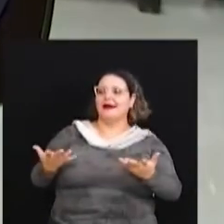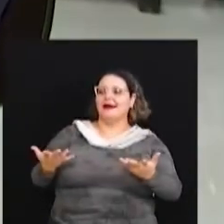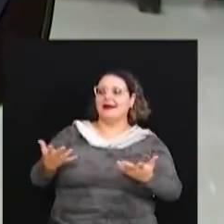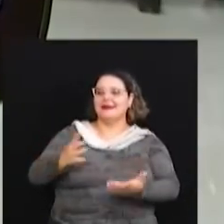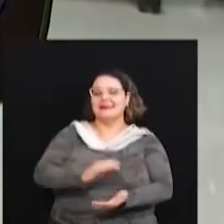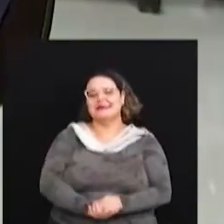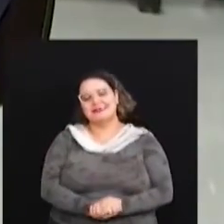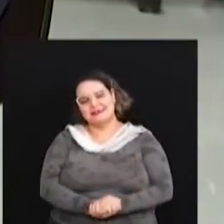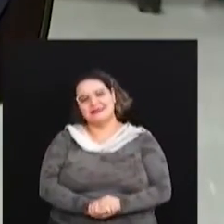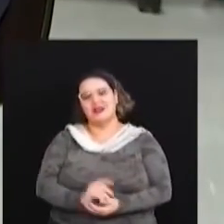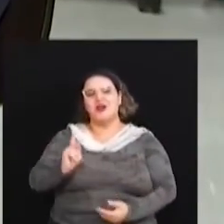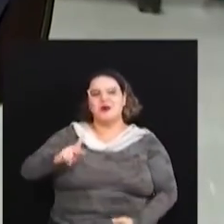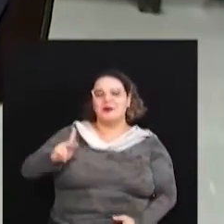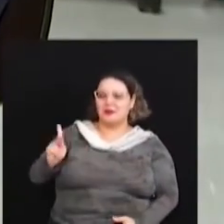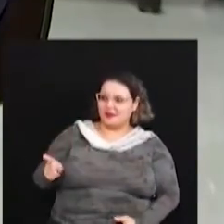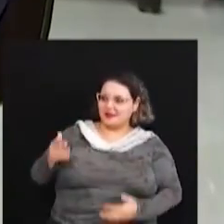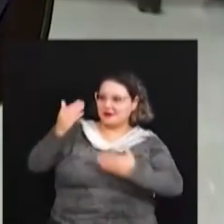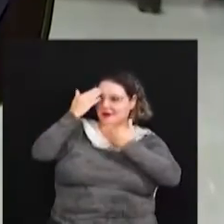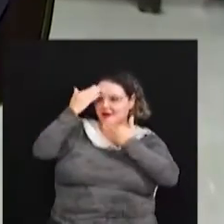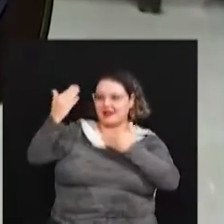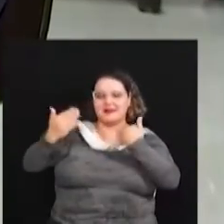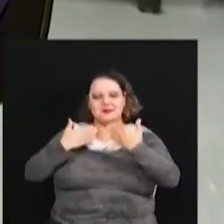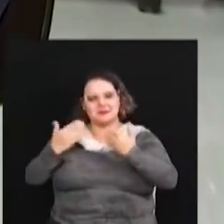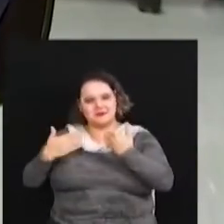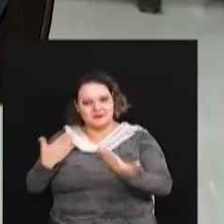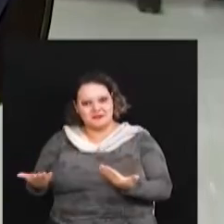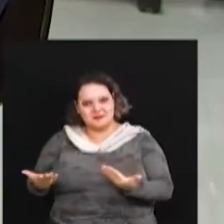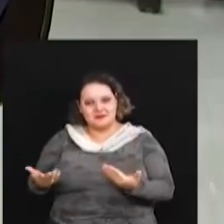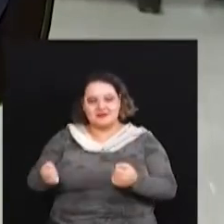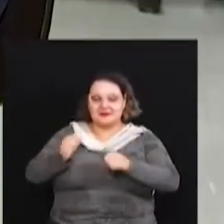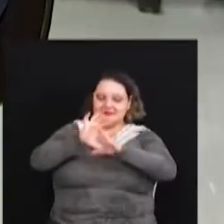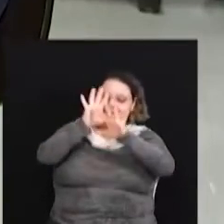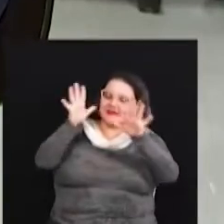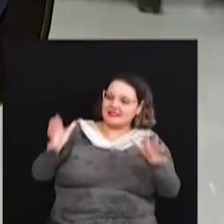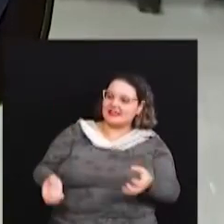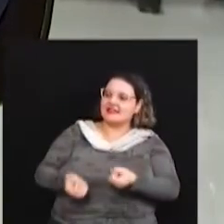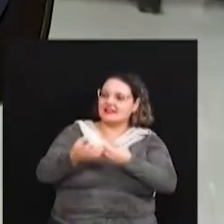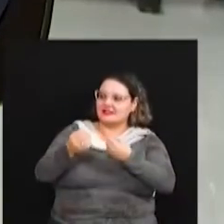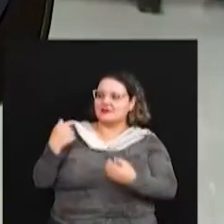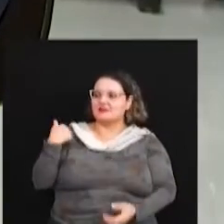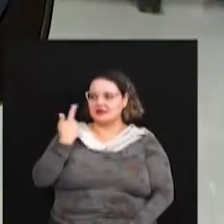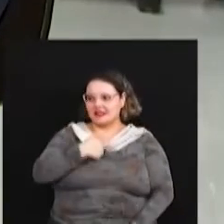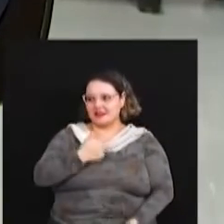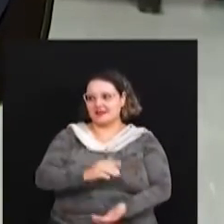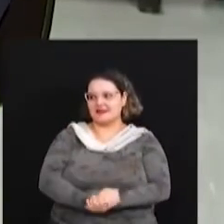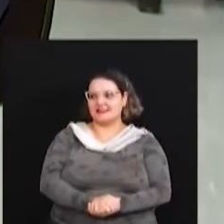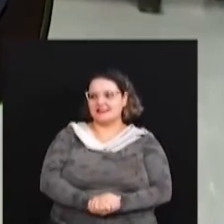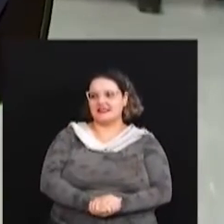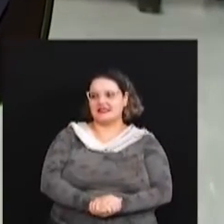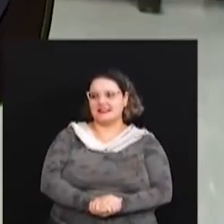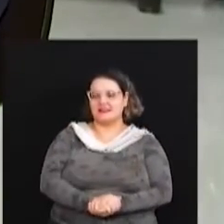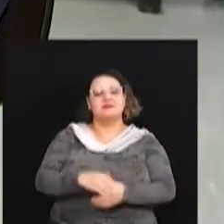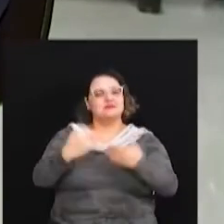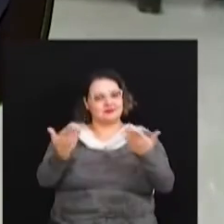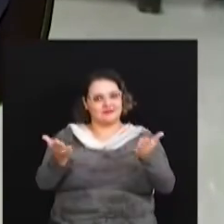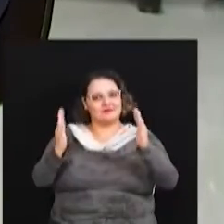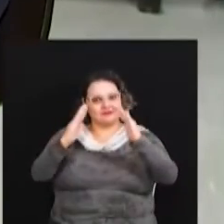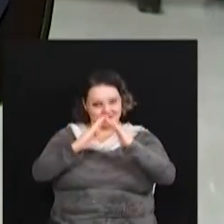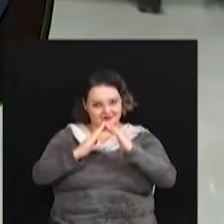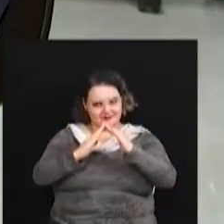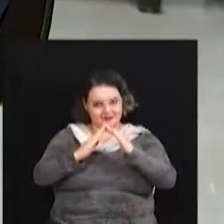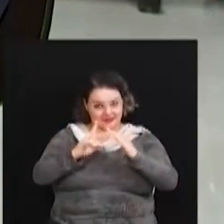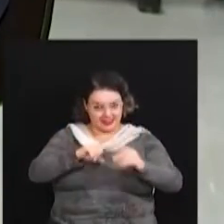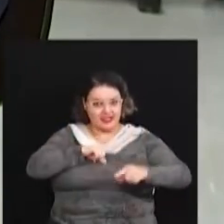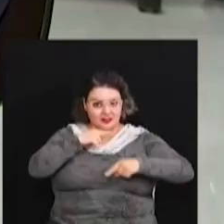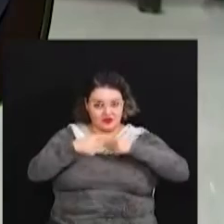agora. Professor, obrigada pelo bate-papo, por esclarecer mais essa informação para a gente. Para você aí de